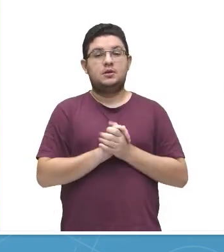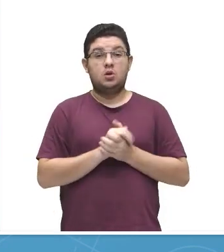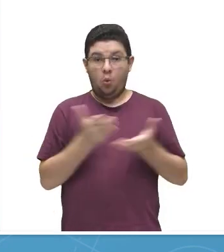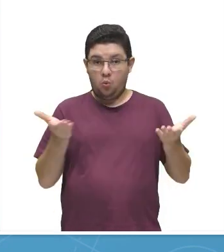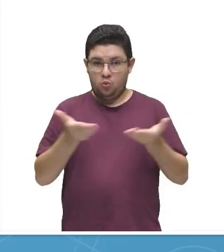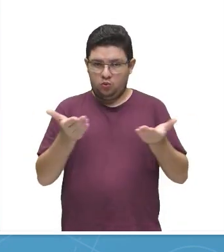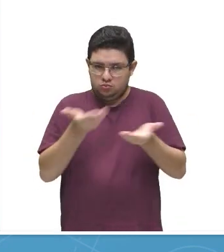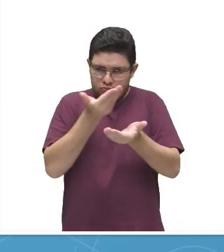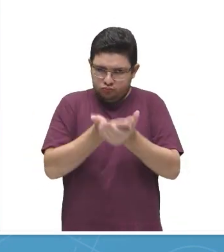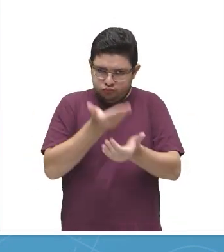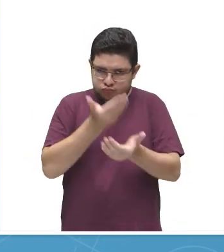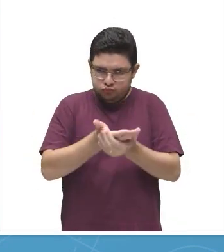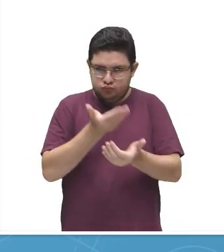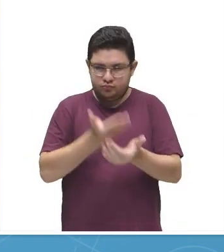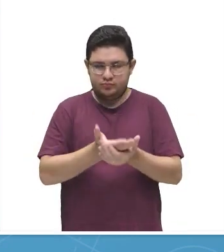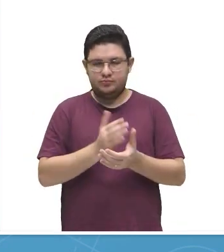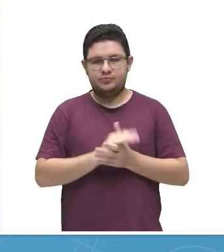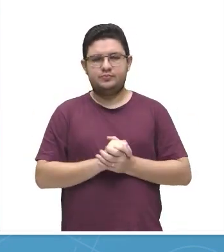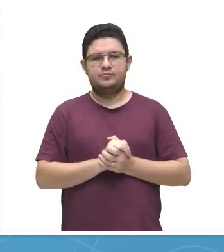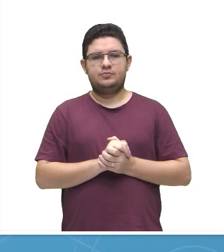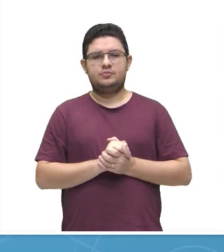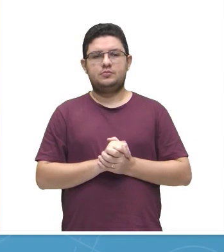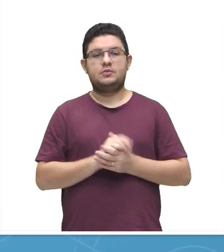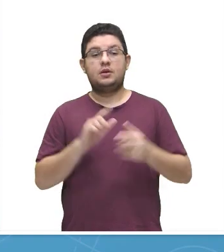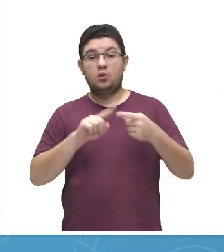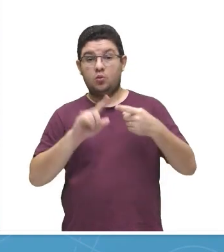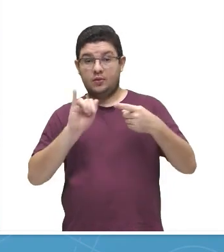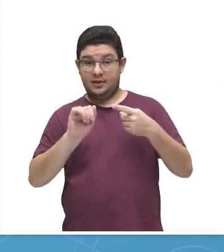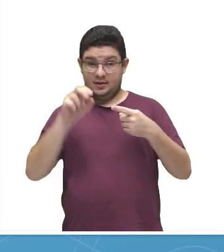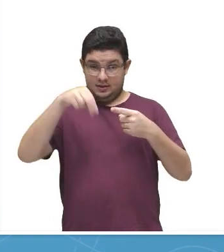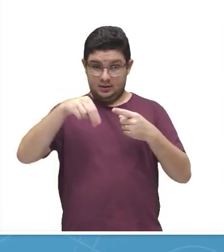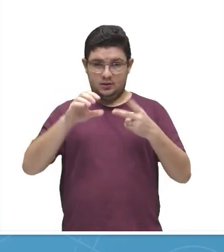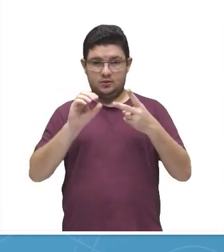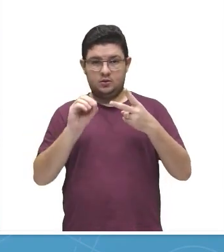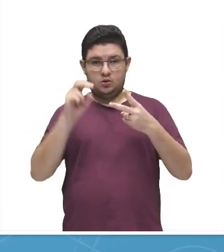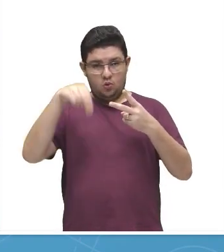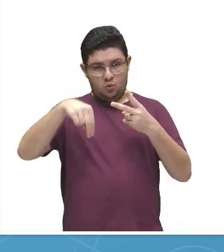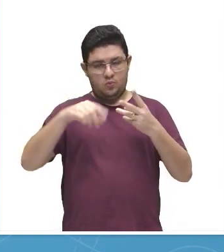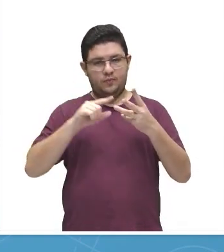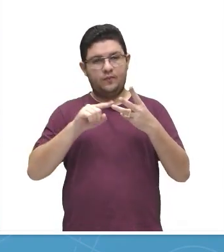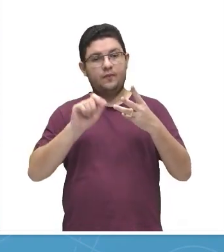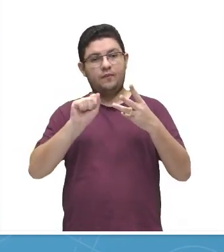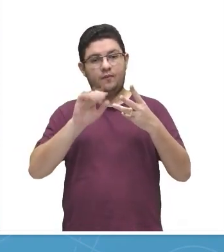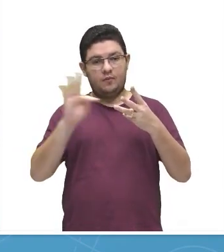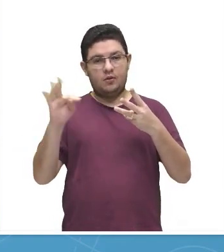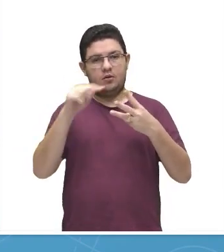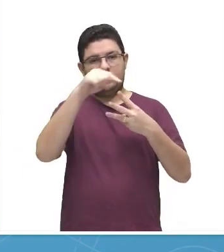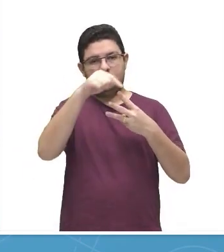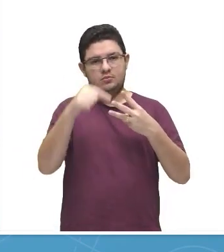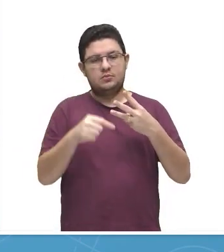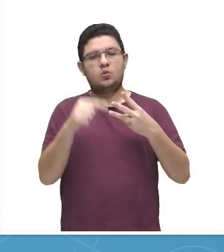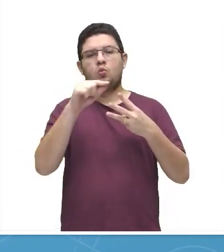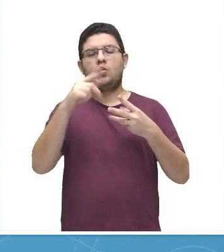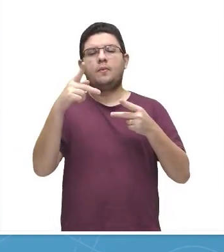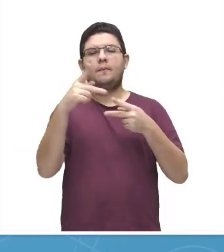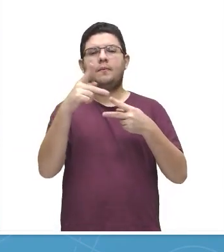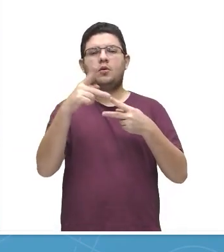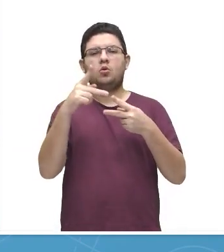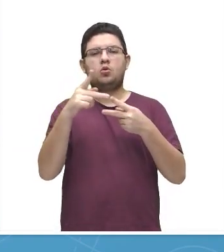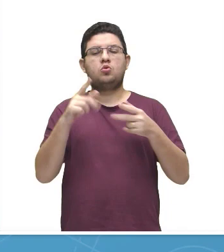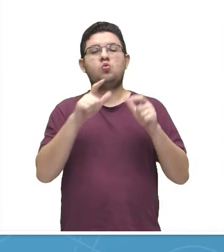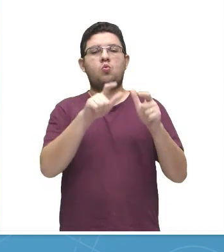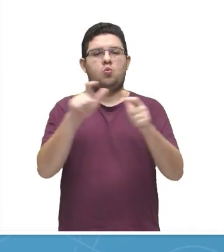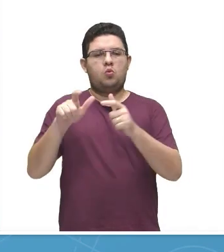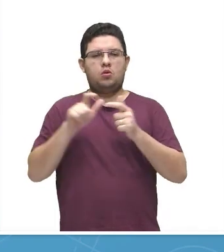deles na nossa aula de hoje. Então, as preposições in, on e at, são preposições de lugar, preposition of place.